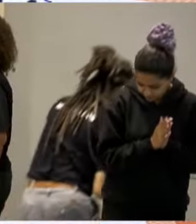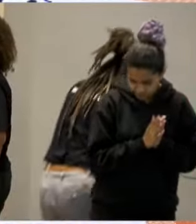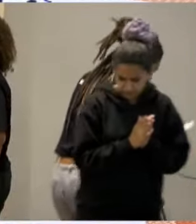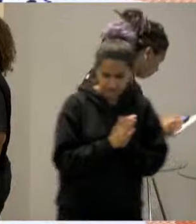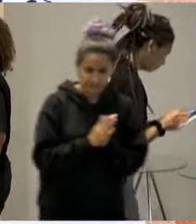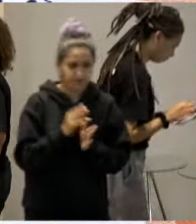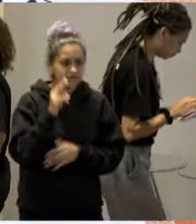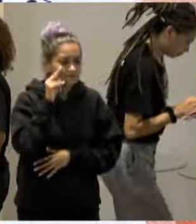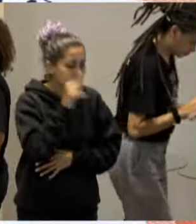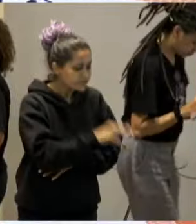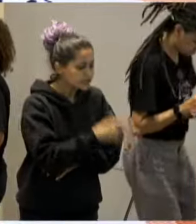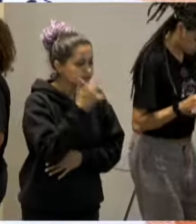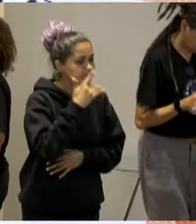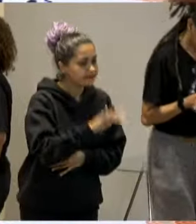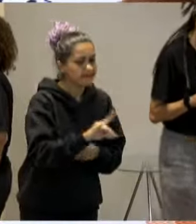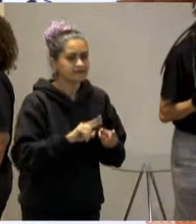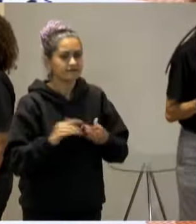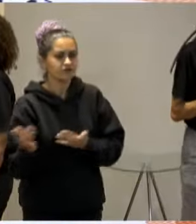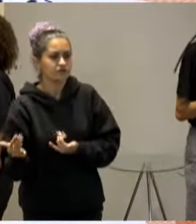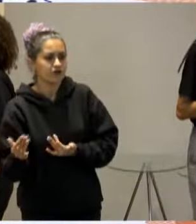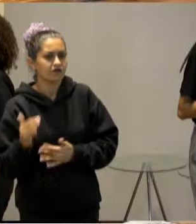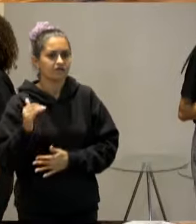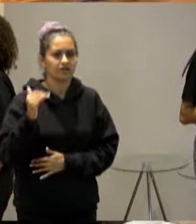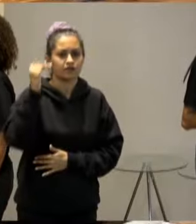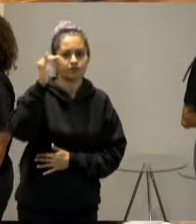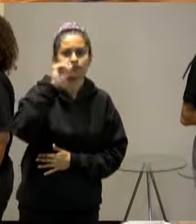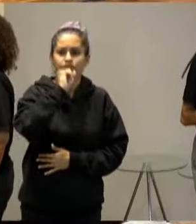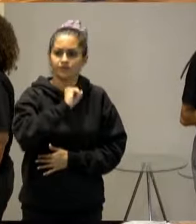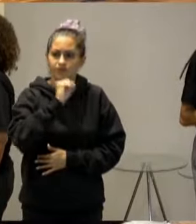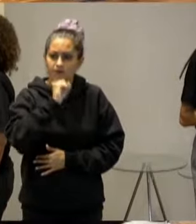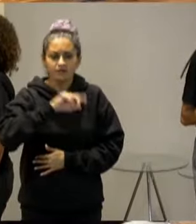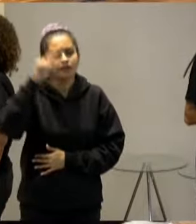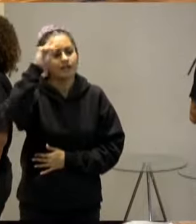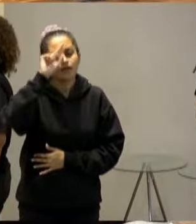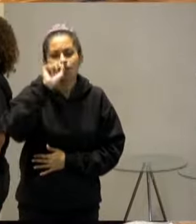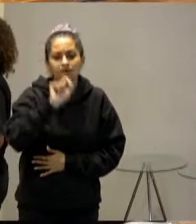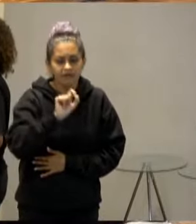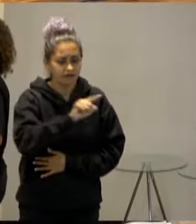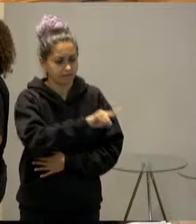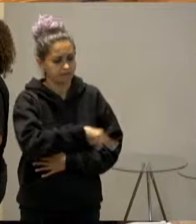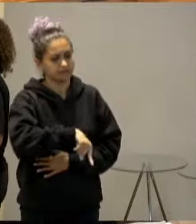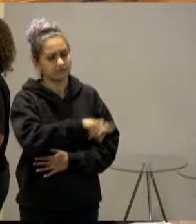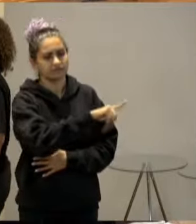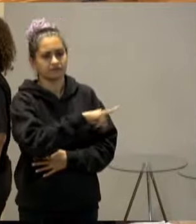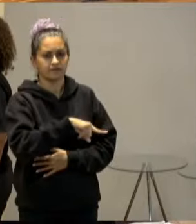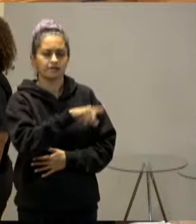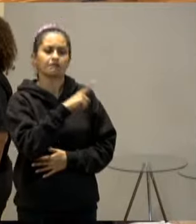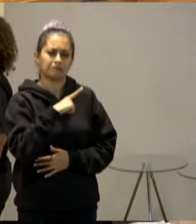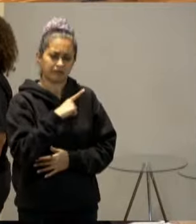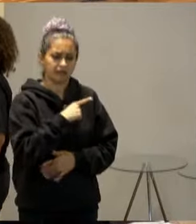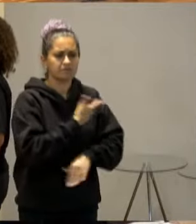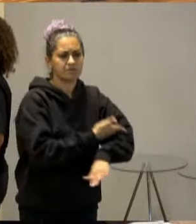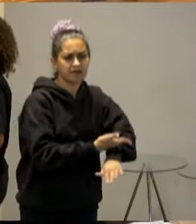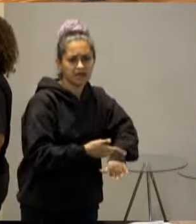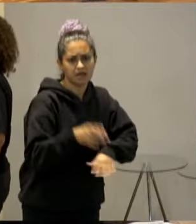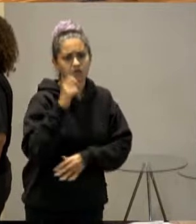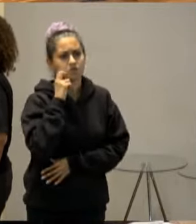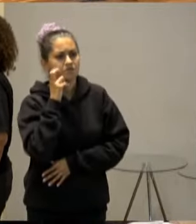para as crianças, para os jovens, adultos e idosos, e lembrem-se, lá nós temos brancos,